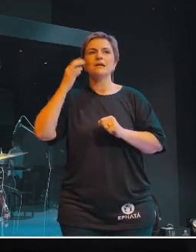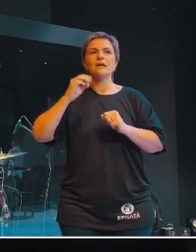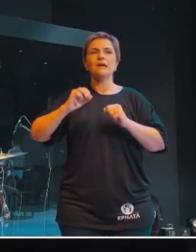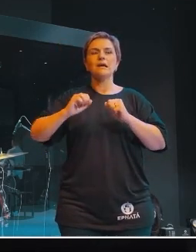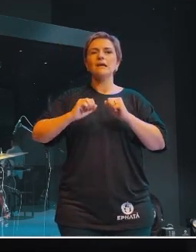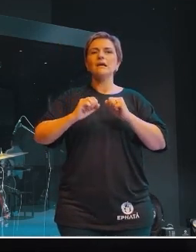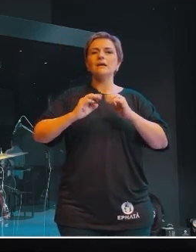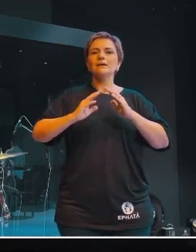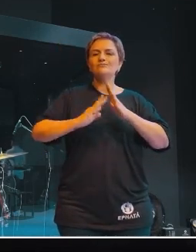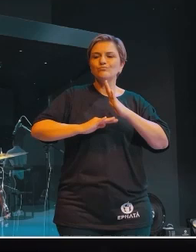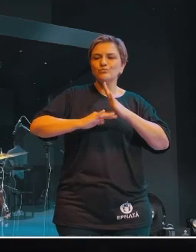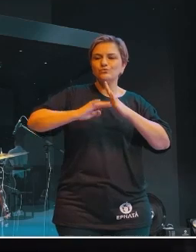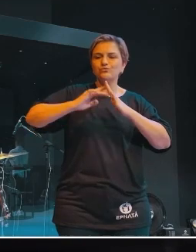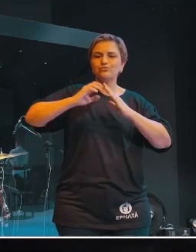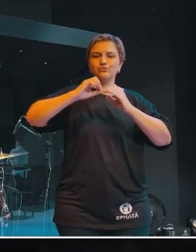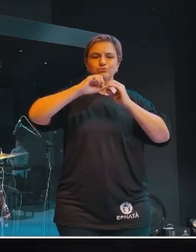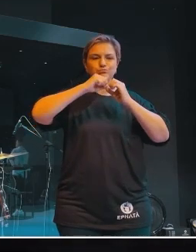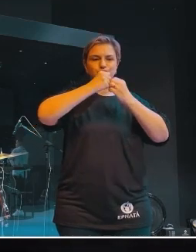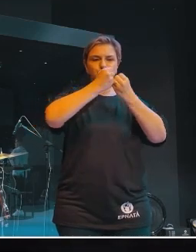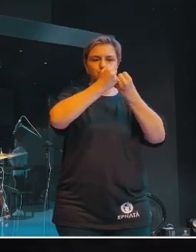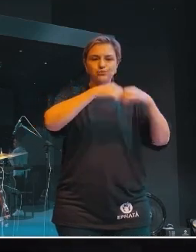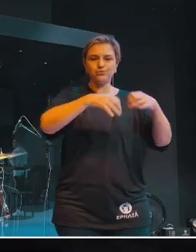esses países, eles têm bunkers.